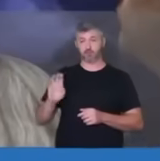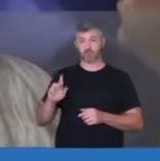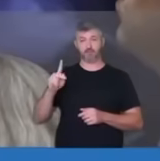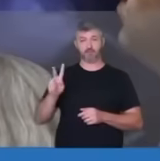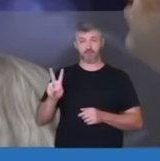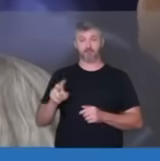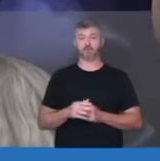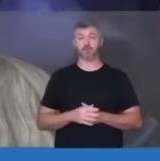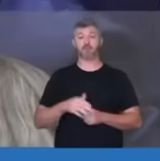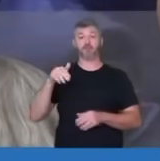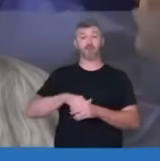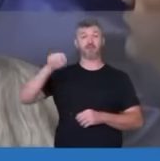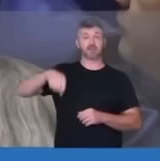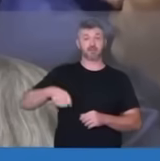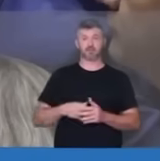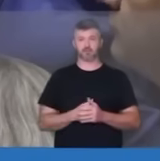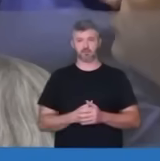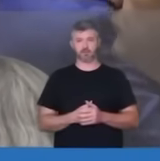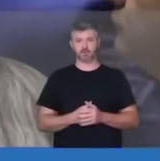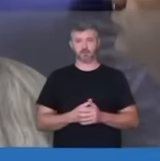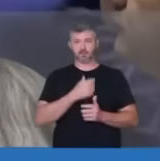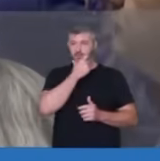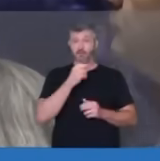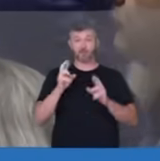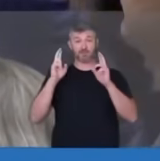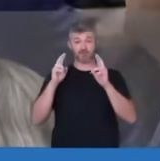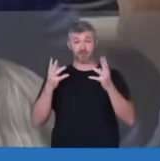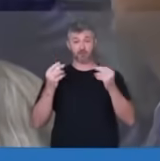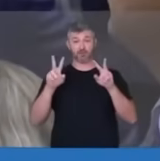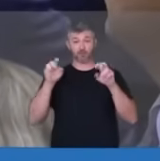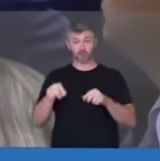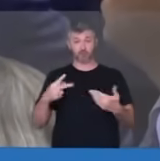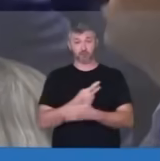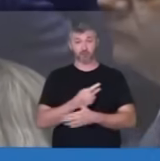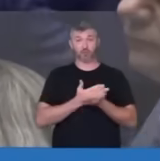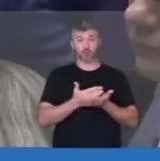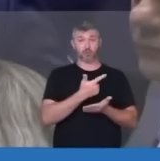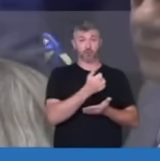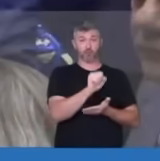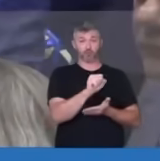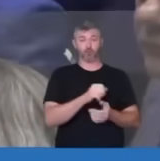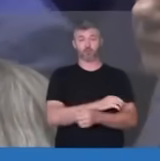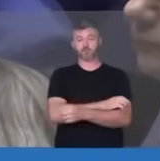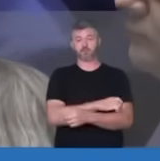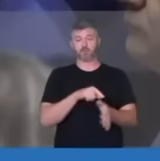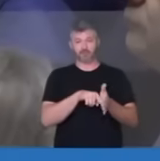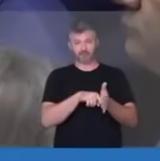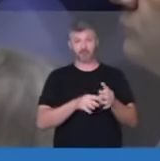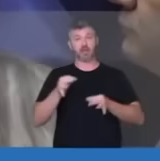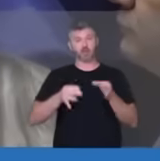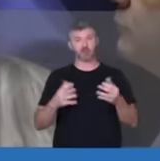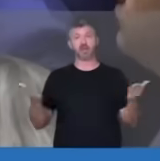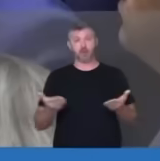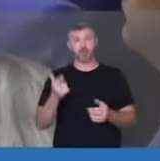presidente, vota sim. Há uma expectativa grande em torno desse caso, desde 2018. A justiça está sendo